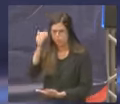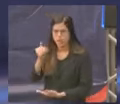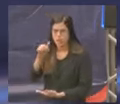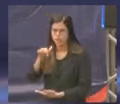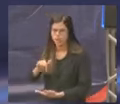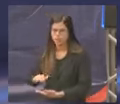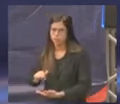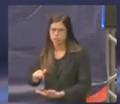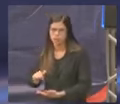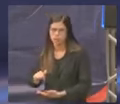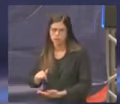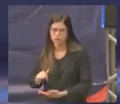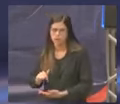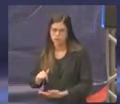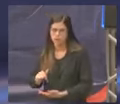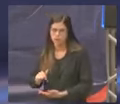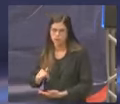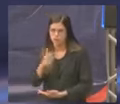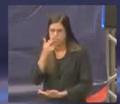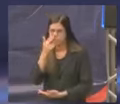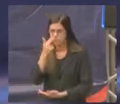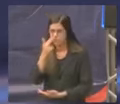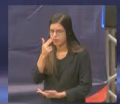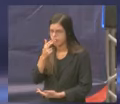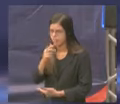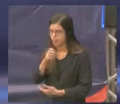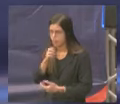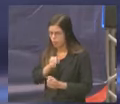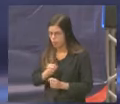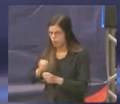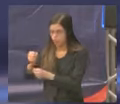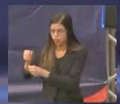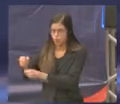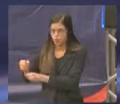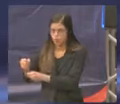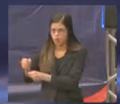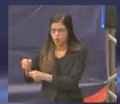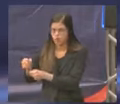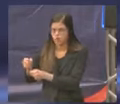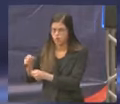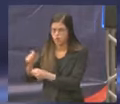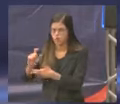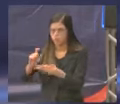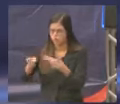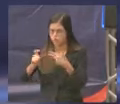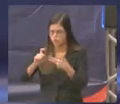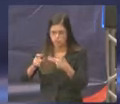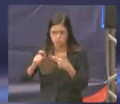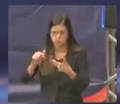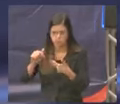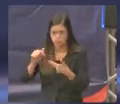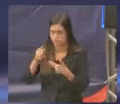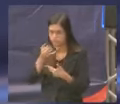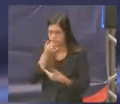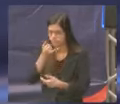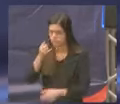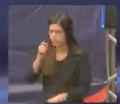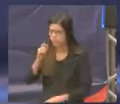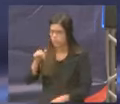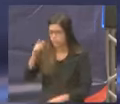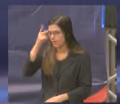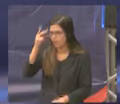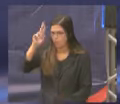trata, e ele entrega o microfone na mão de um executivo, de um dirigente sindical, de uma